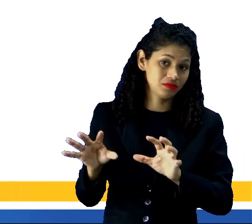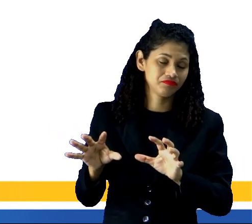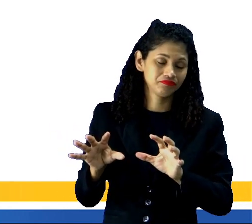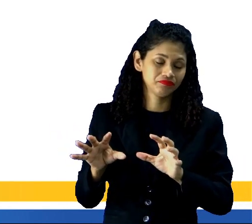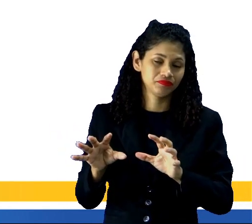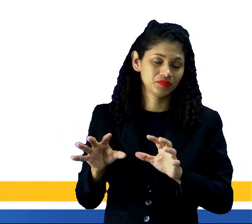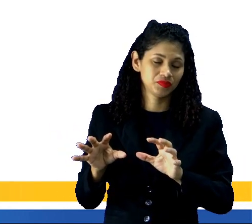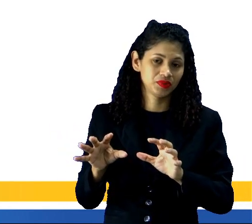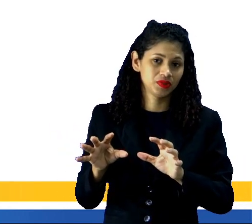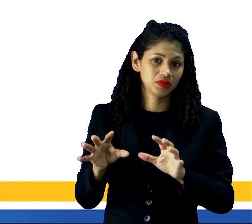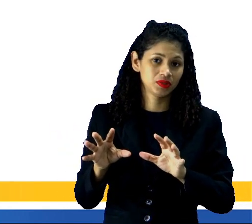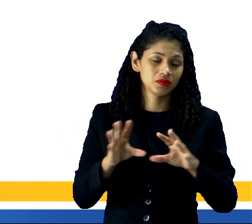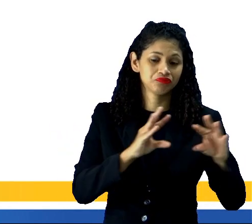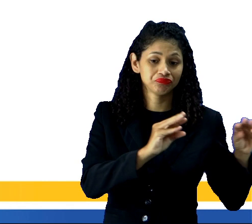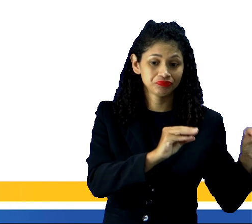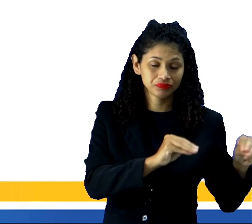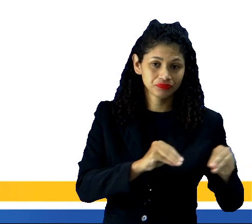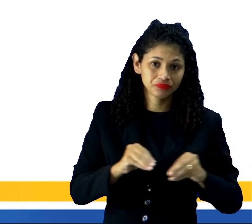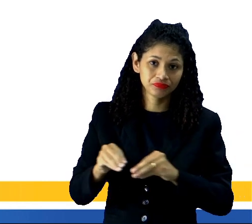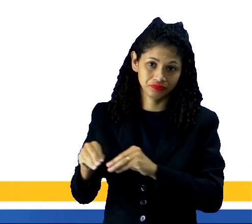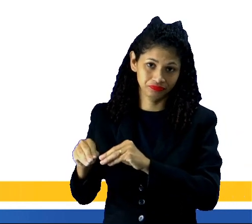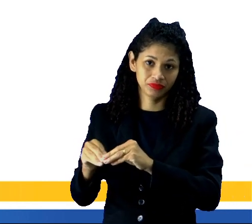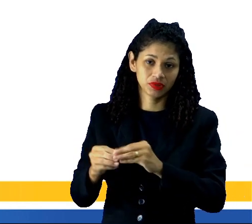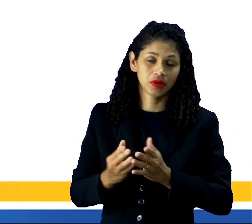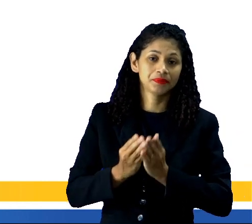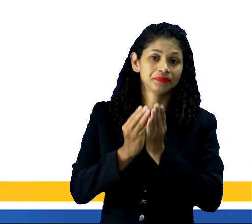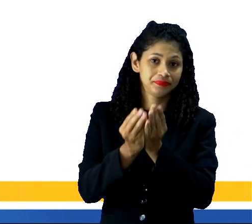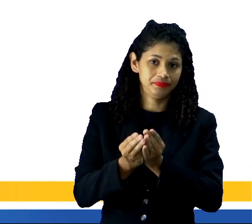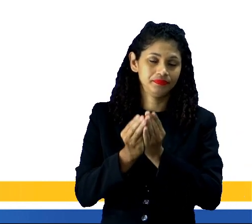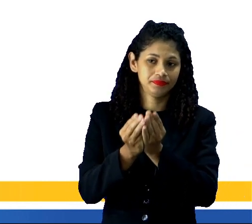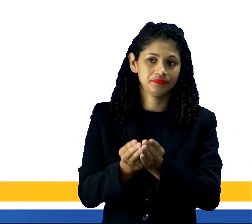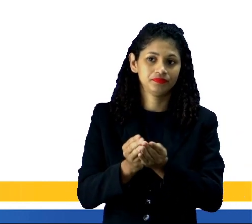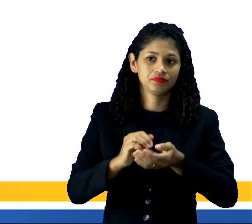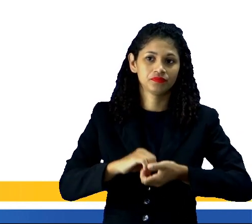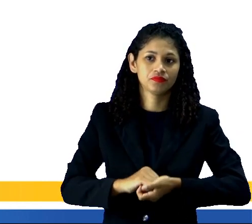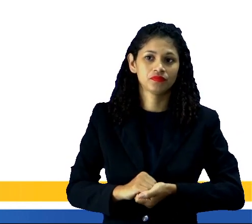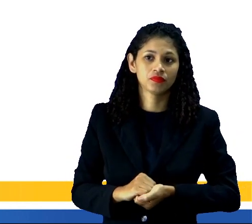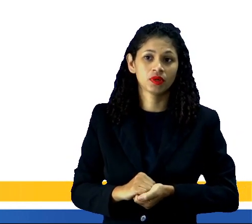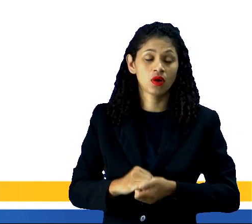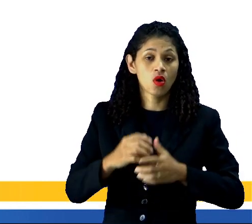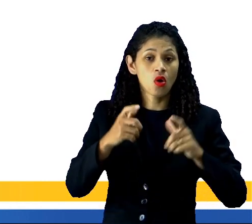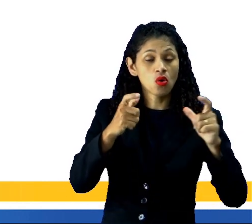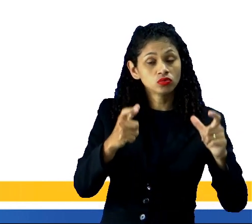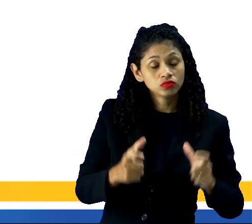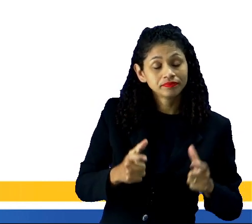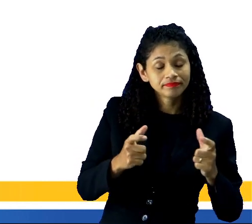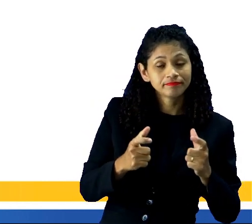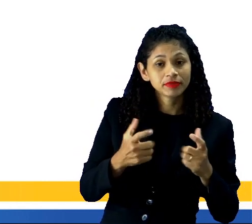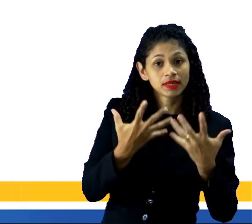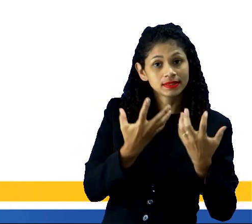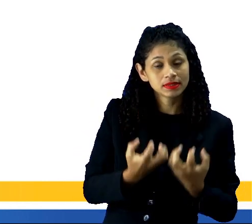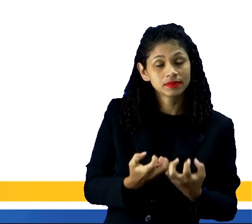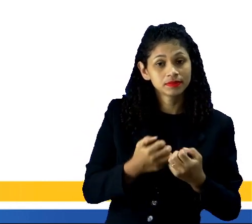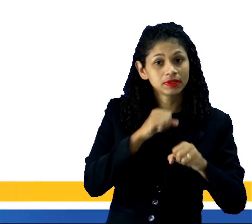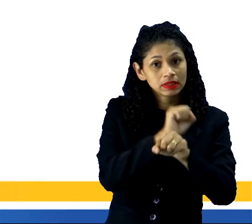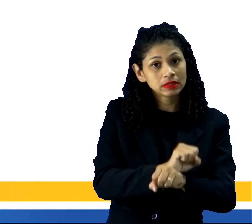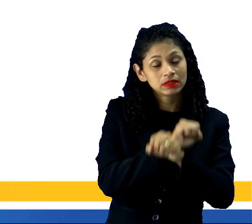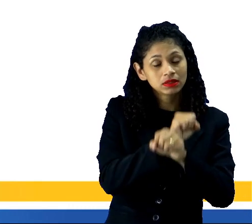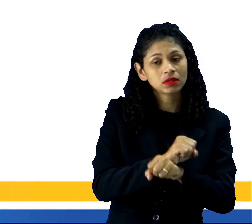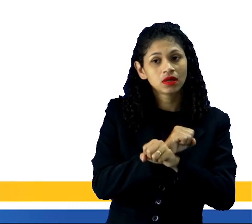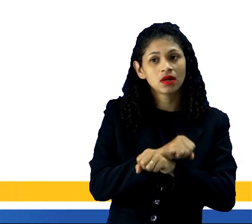humanas da África para a América Portuguesa. Os portos que recebiam o maior número de escravos do Brasil eram Salvador, Rio de Janeiro e